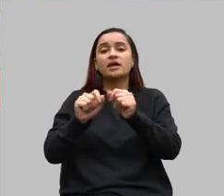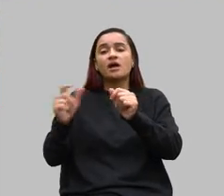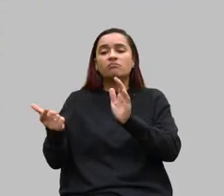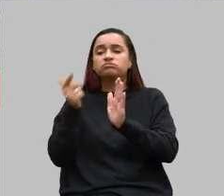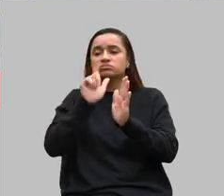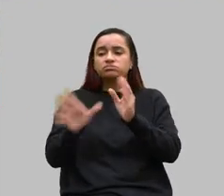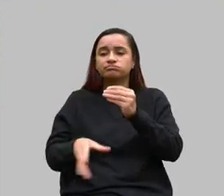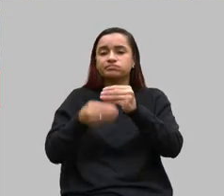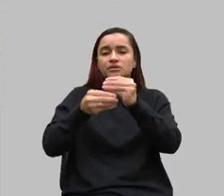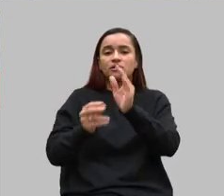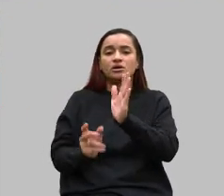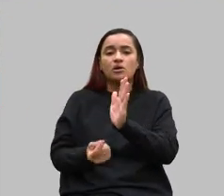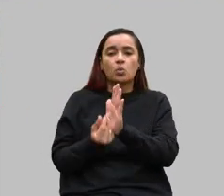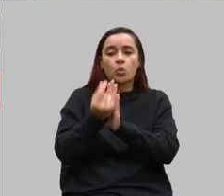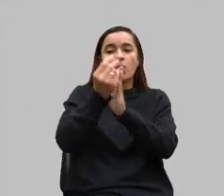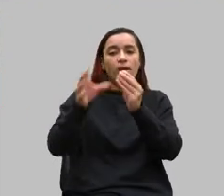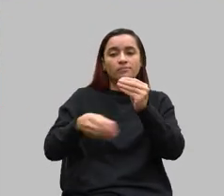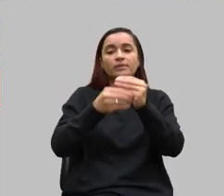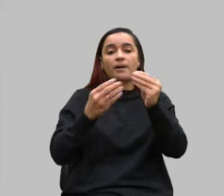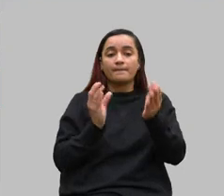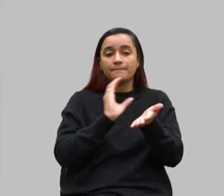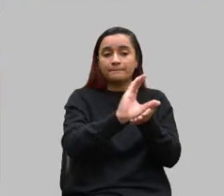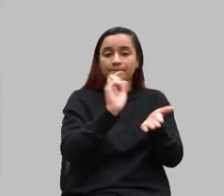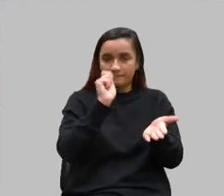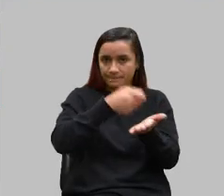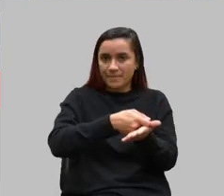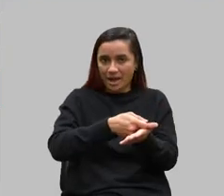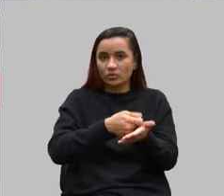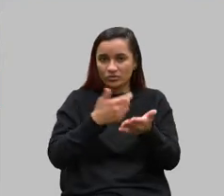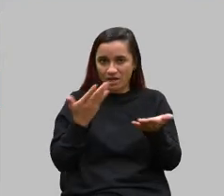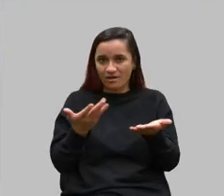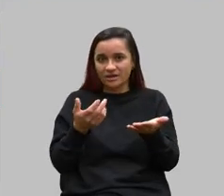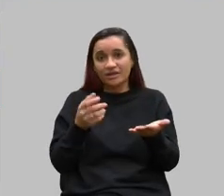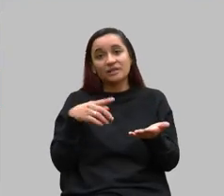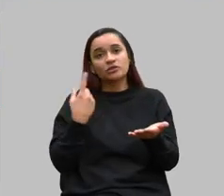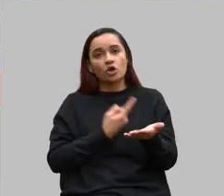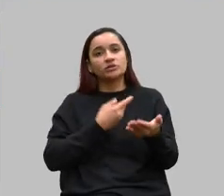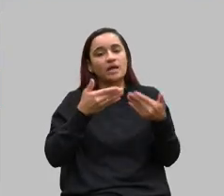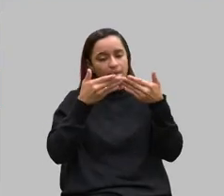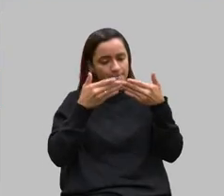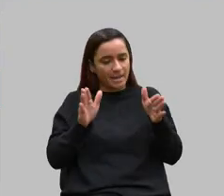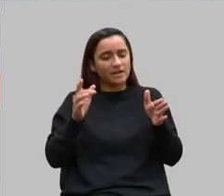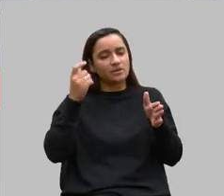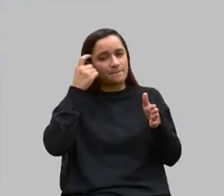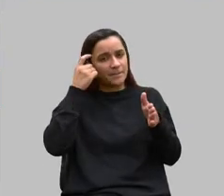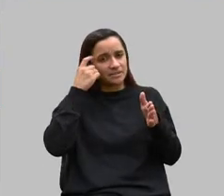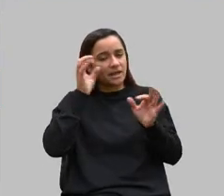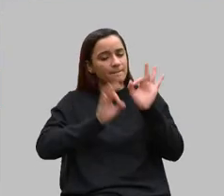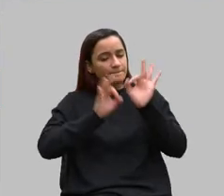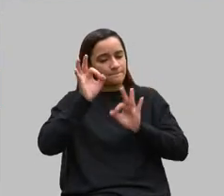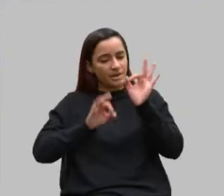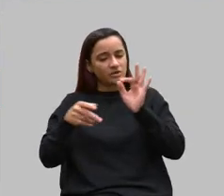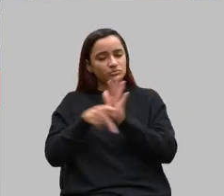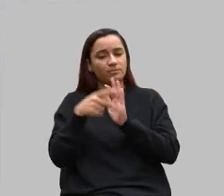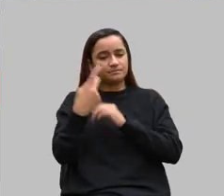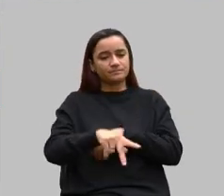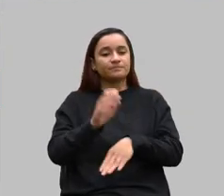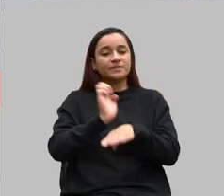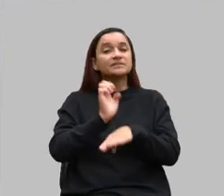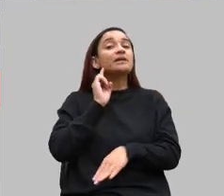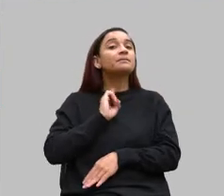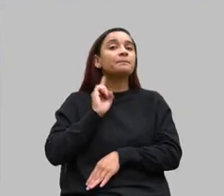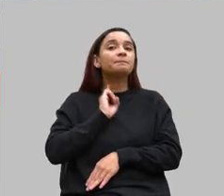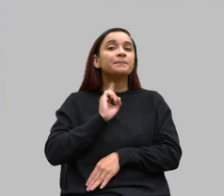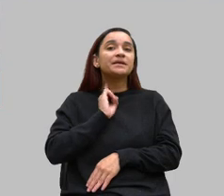eventualmente vem a ser pago com as concessões então estamos abertos a pensar planos para o estado de Minas Gerais assim